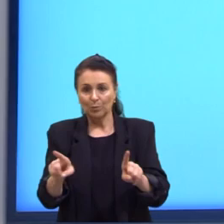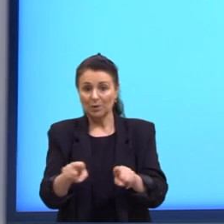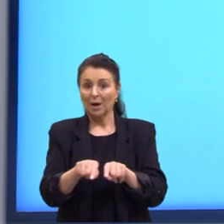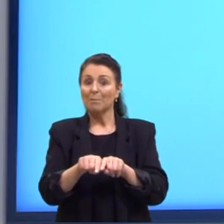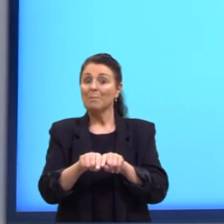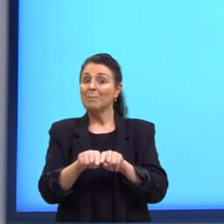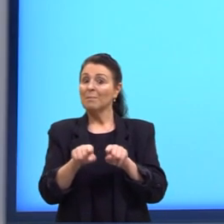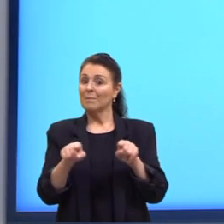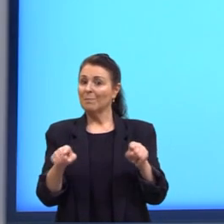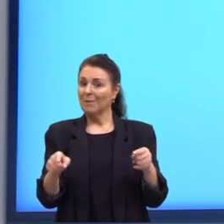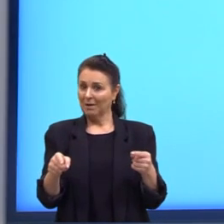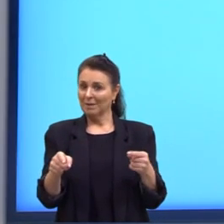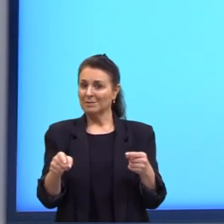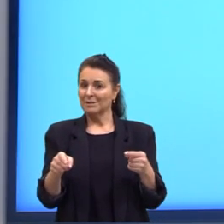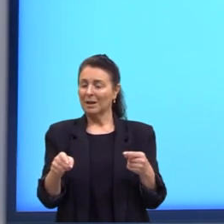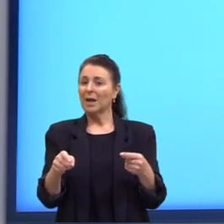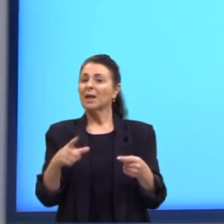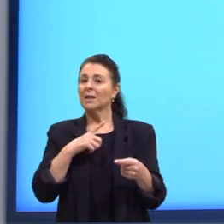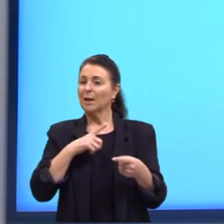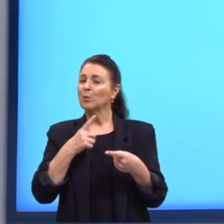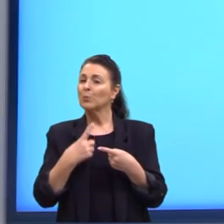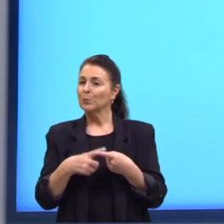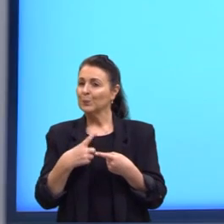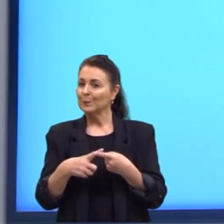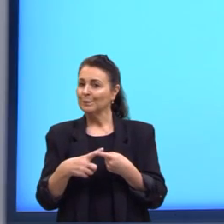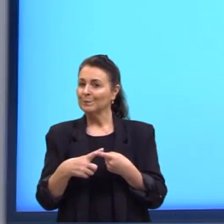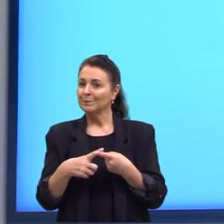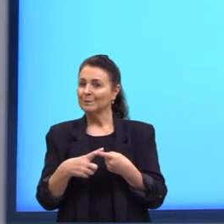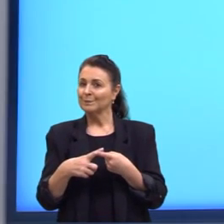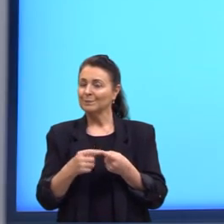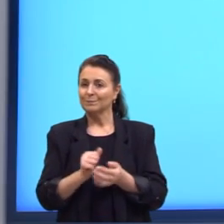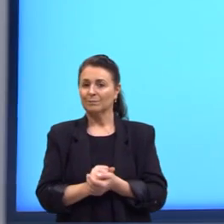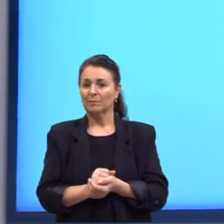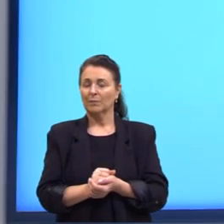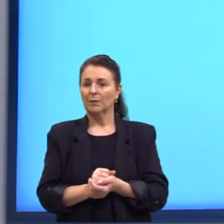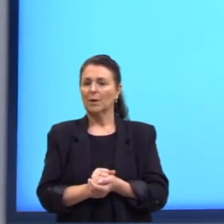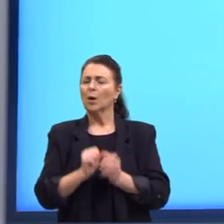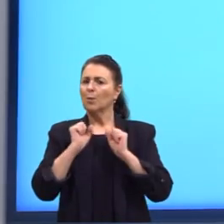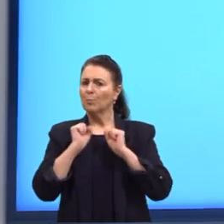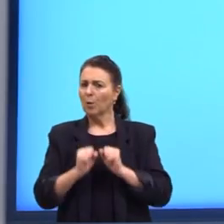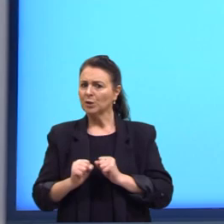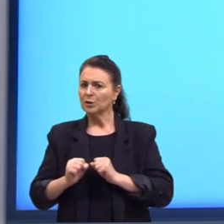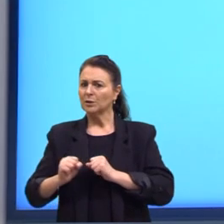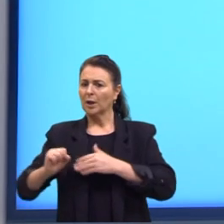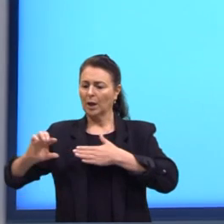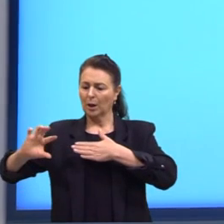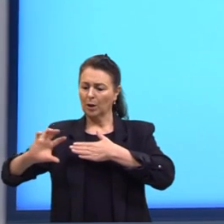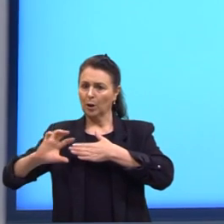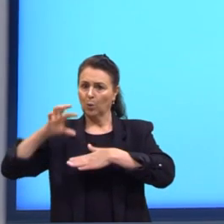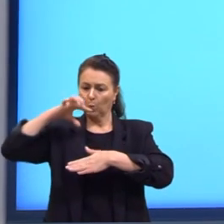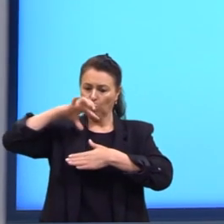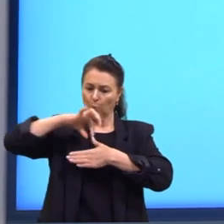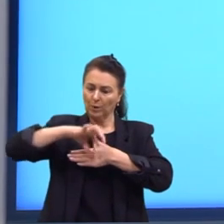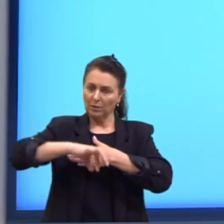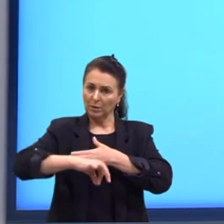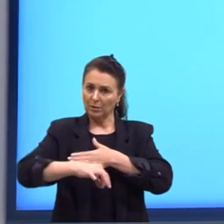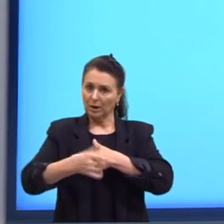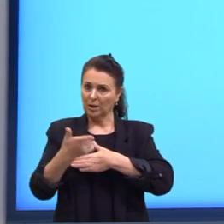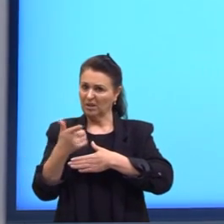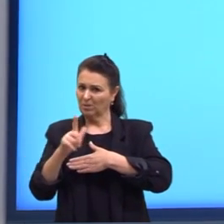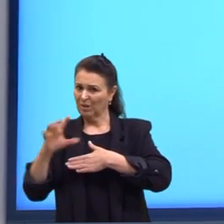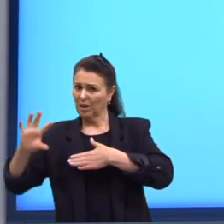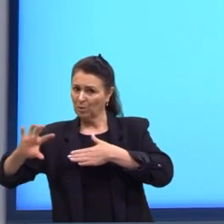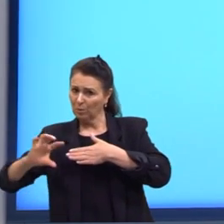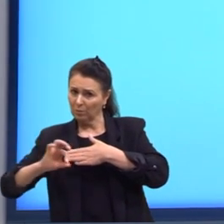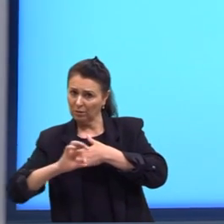intencional e aqui tem um motivo tá e é possível a gente ter coesão sem ter coerência